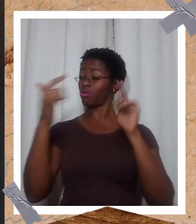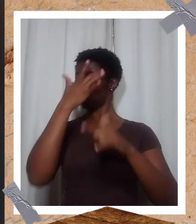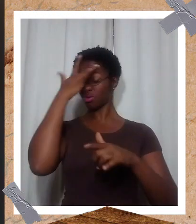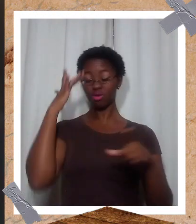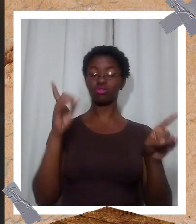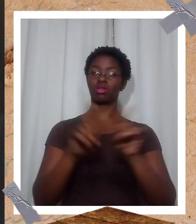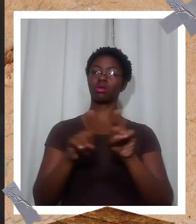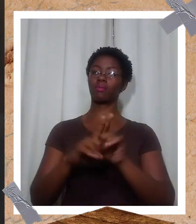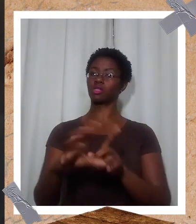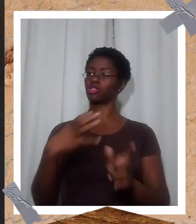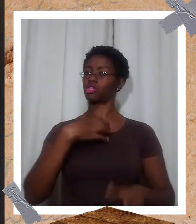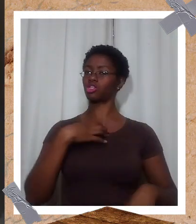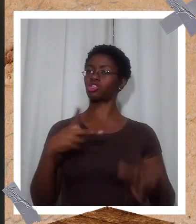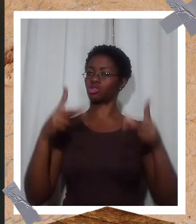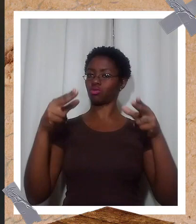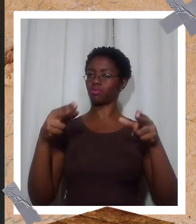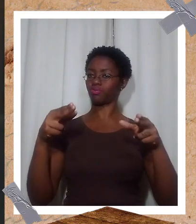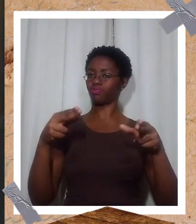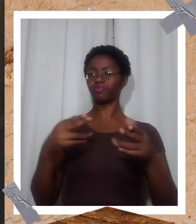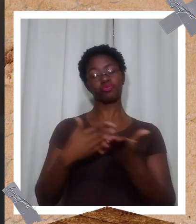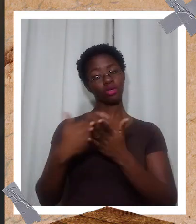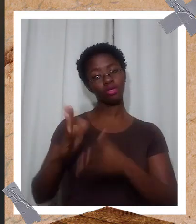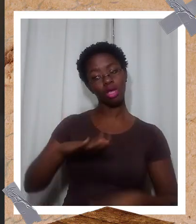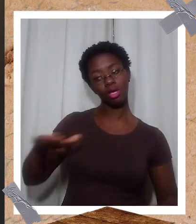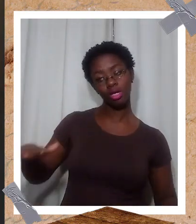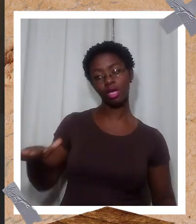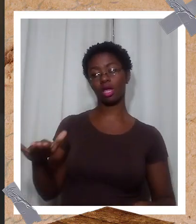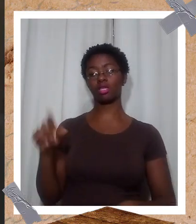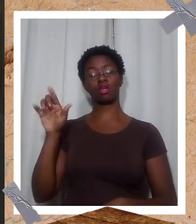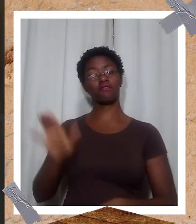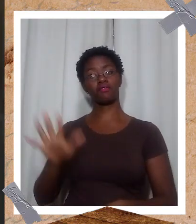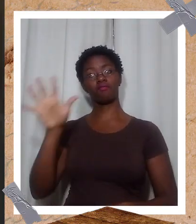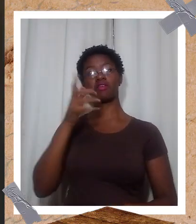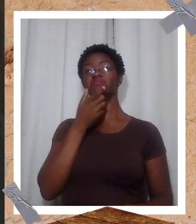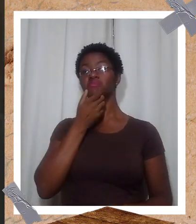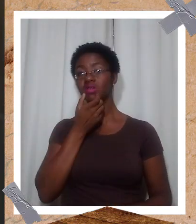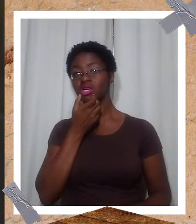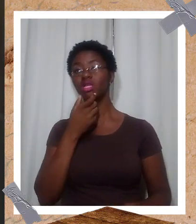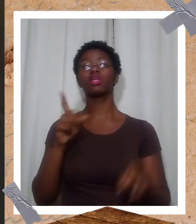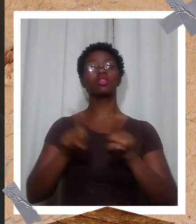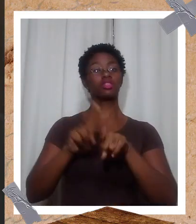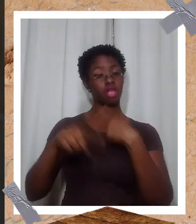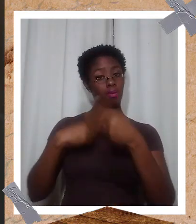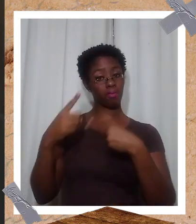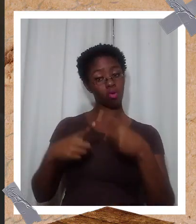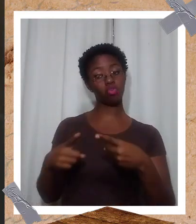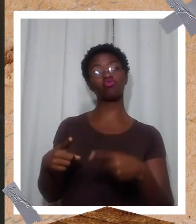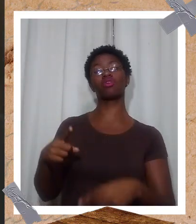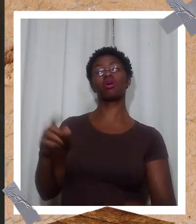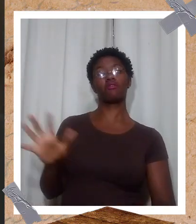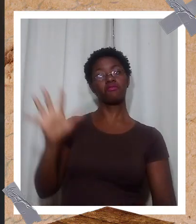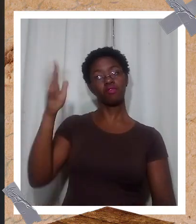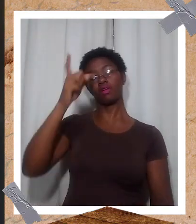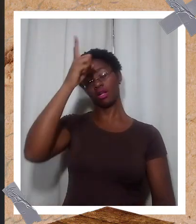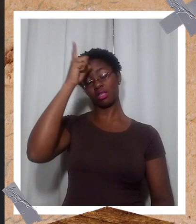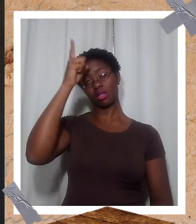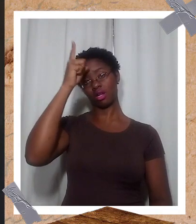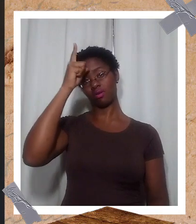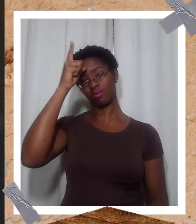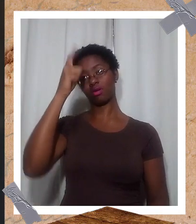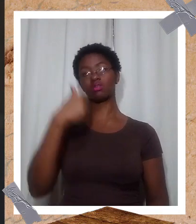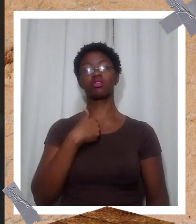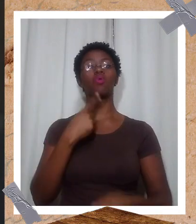No primeiro momento com crianças do Complexo da Penha, e depois crianças do Complexo do Alemão, e eu fui nutrindo assim, um